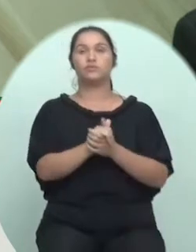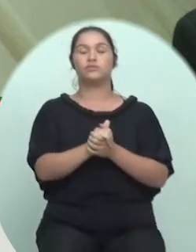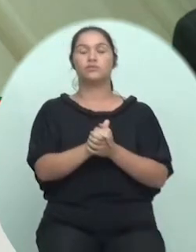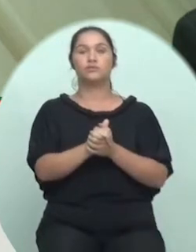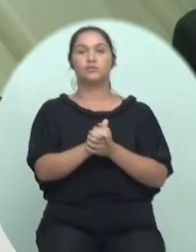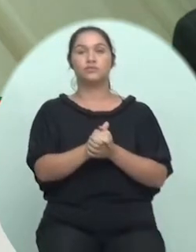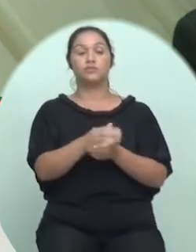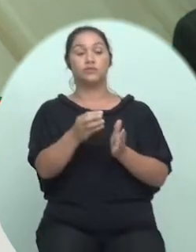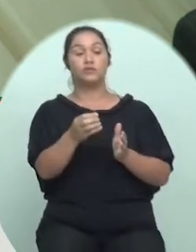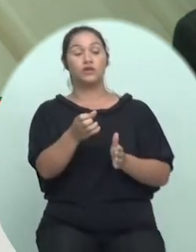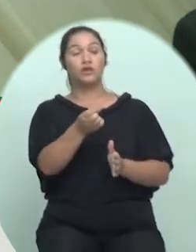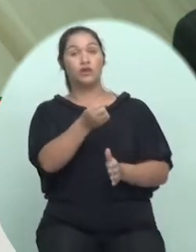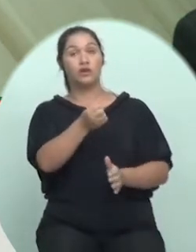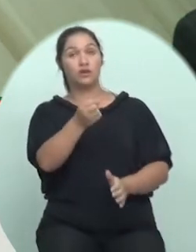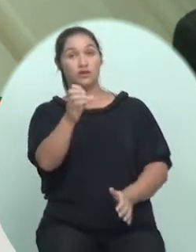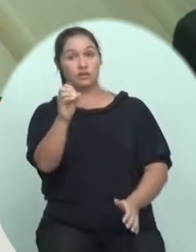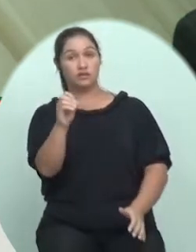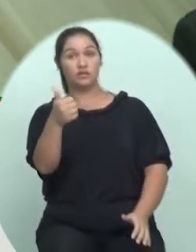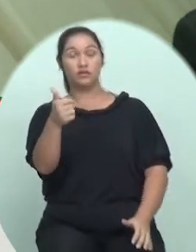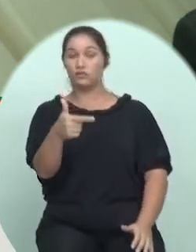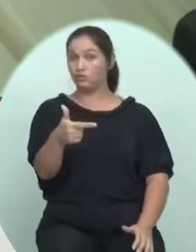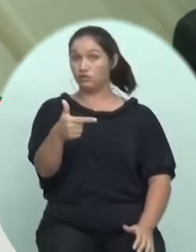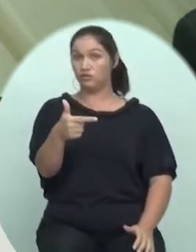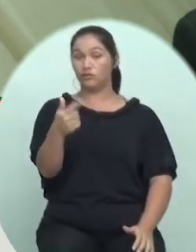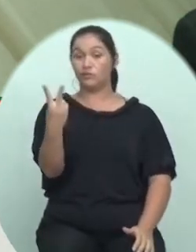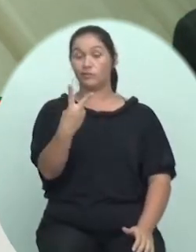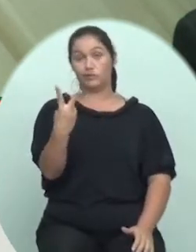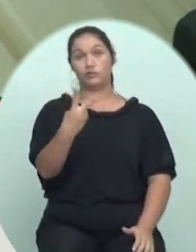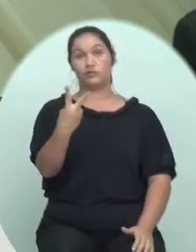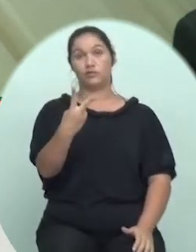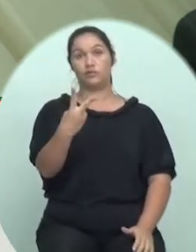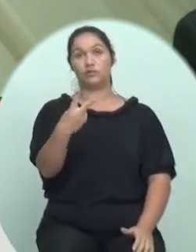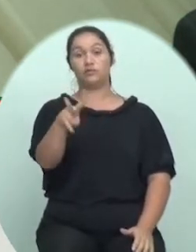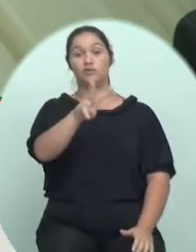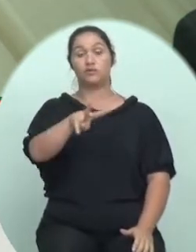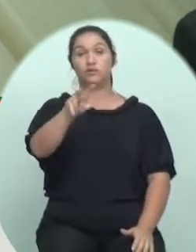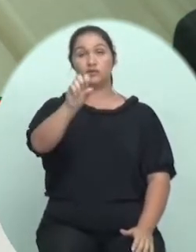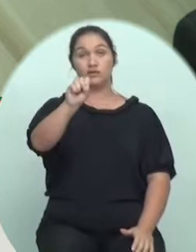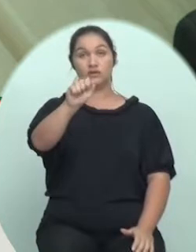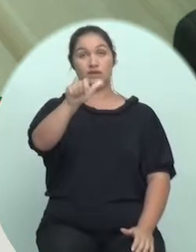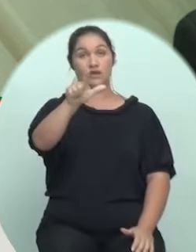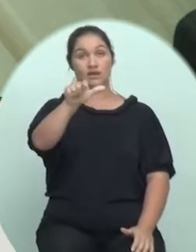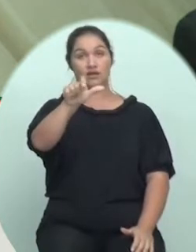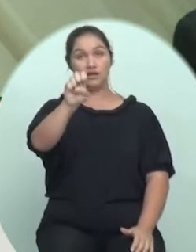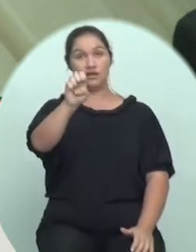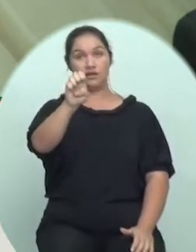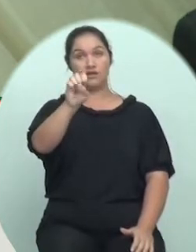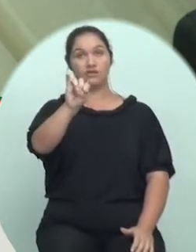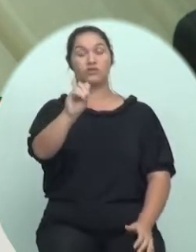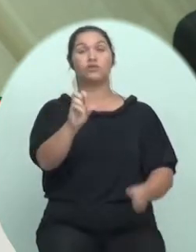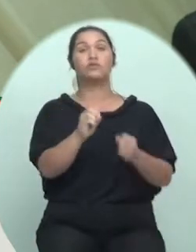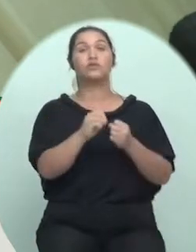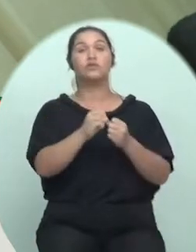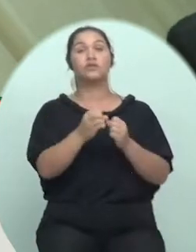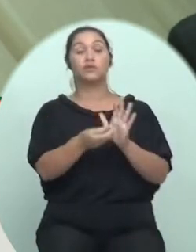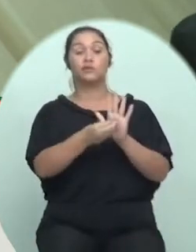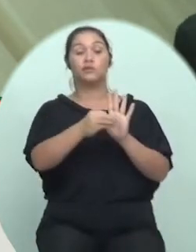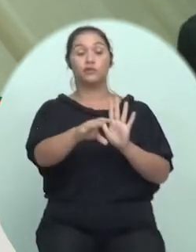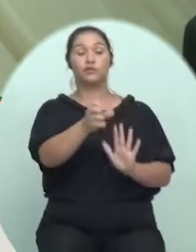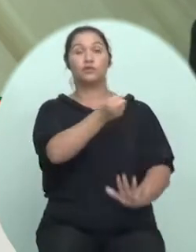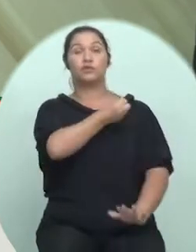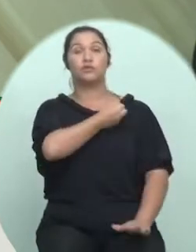011/2019 e 012/19, ambos de autoria do vereador Salésio Lima. Indicações números